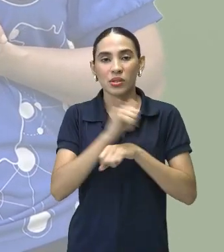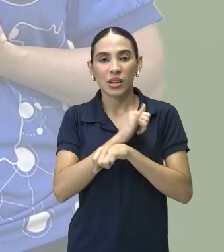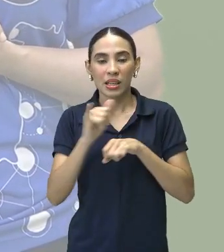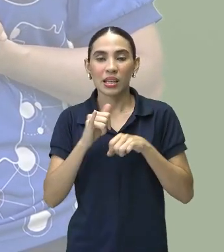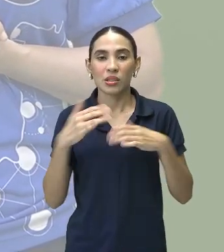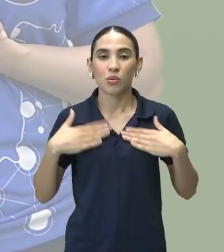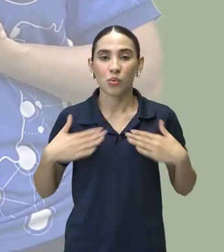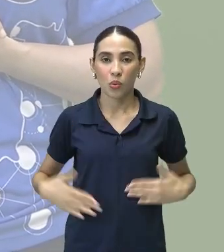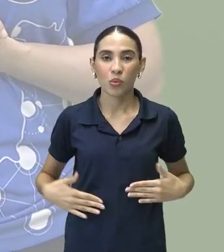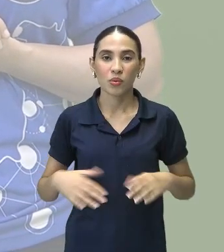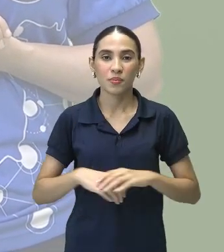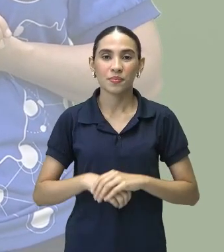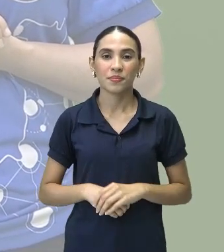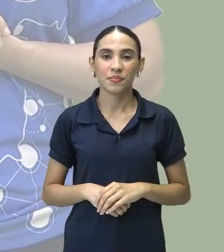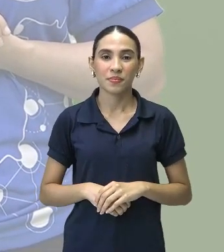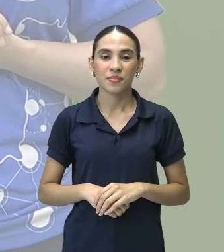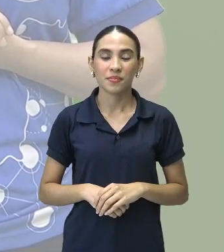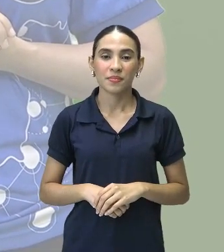corpo.